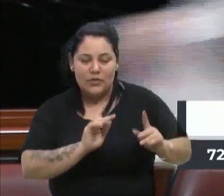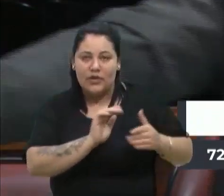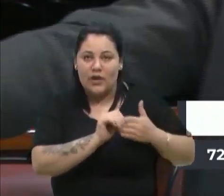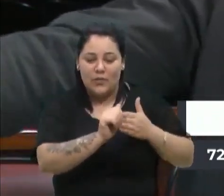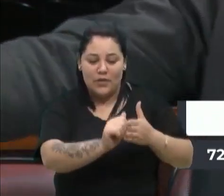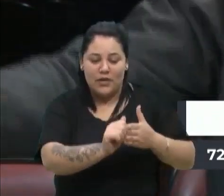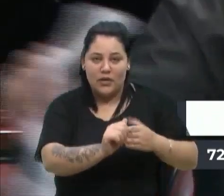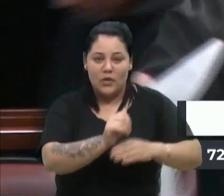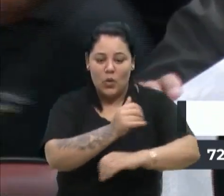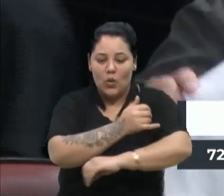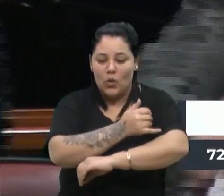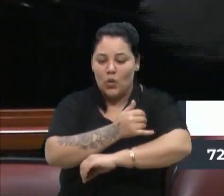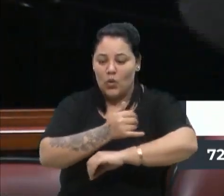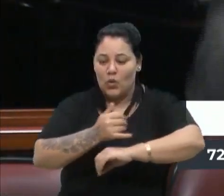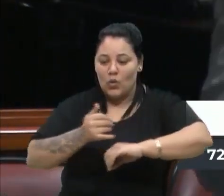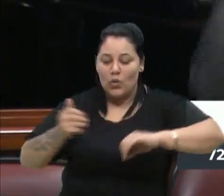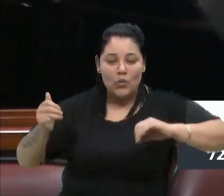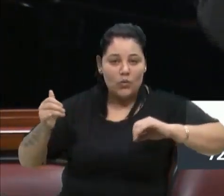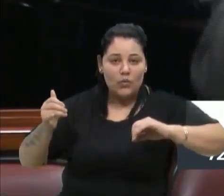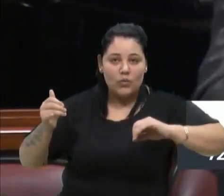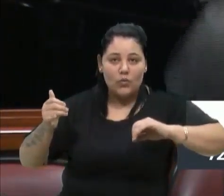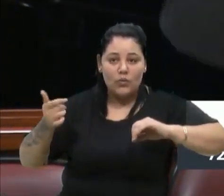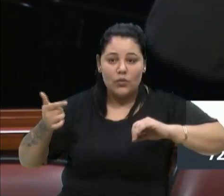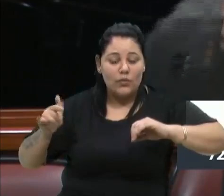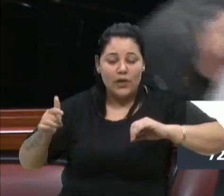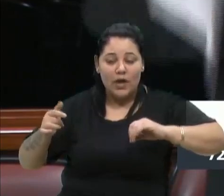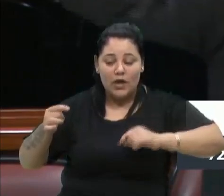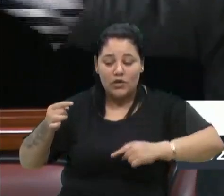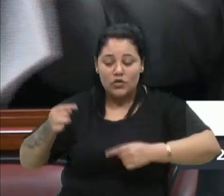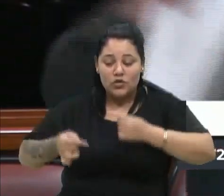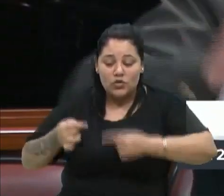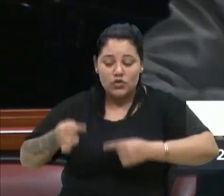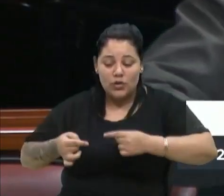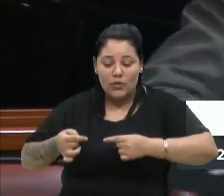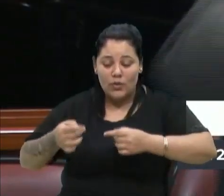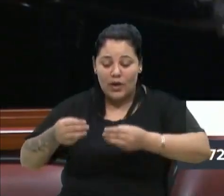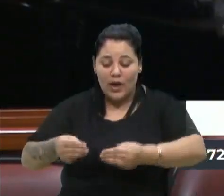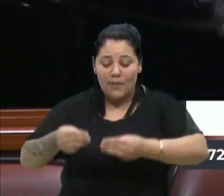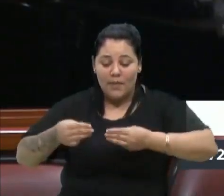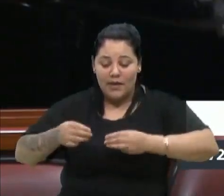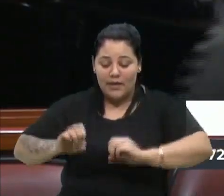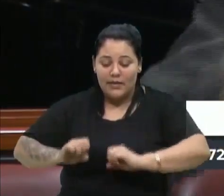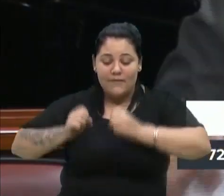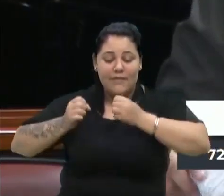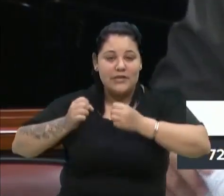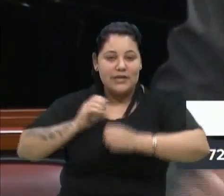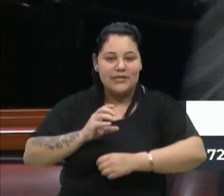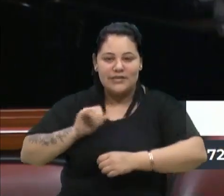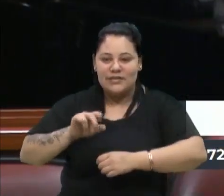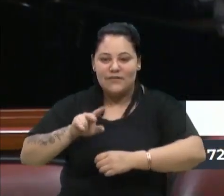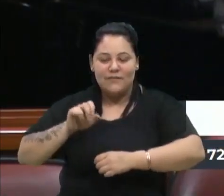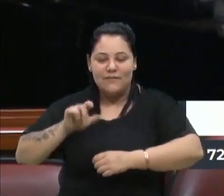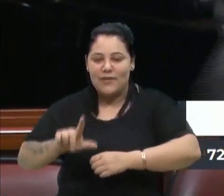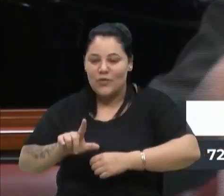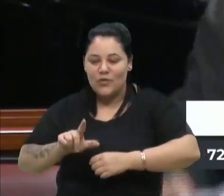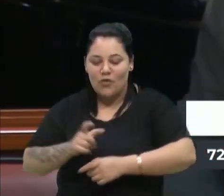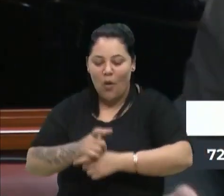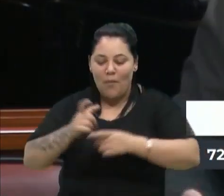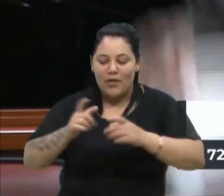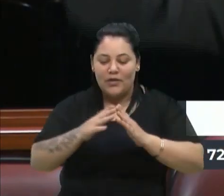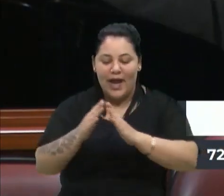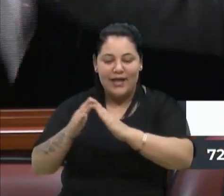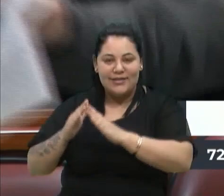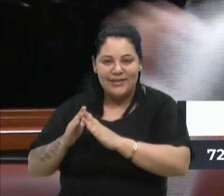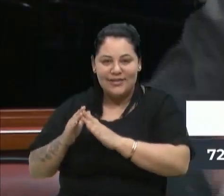a rodo. Nós não discutiremos emenda da Defesa Civil, de ampliação de CRAS, de fundo para o